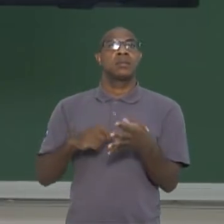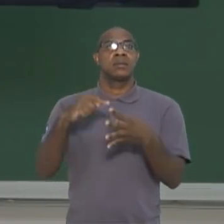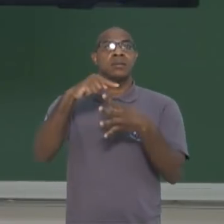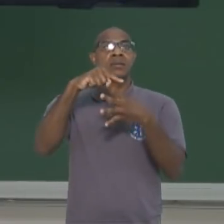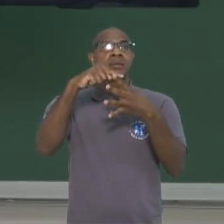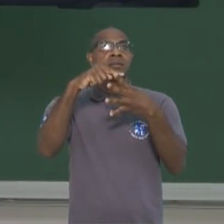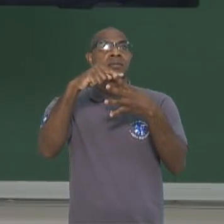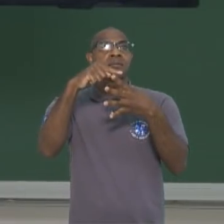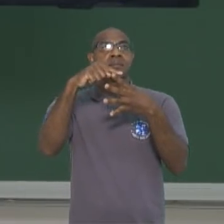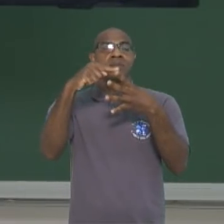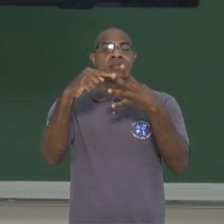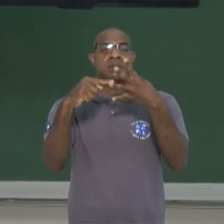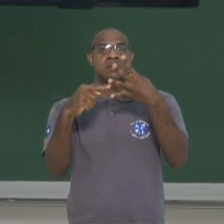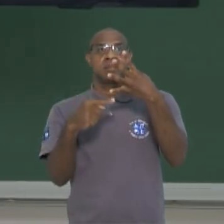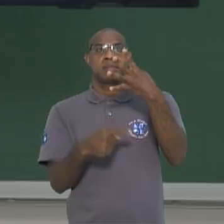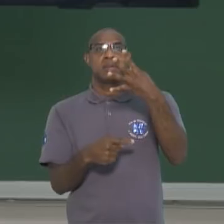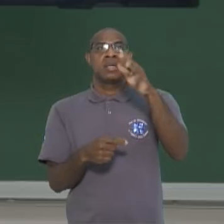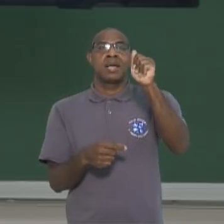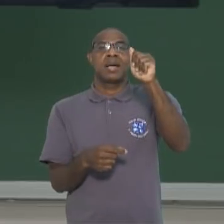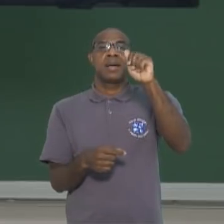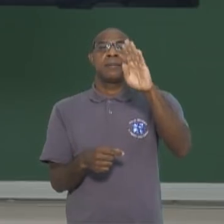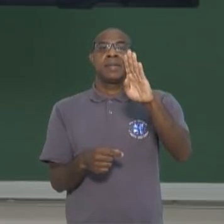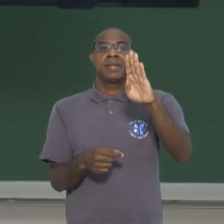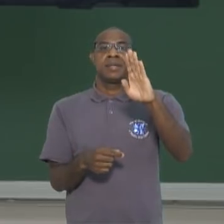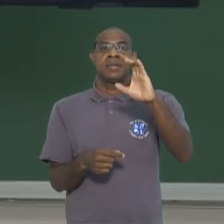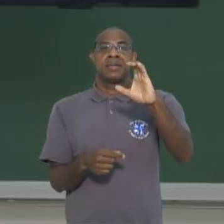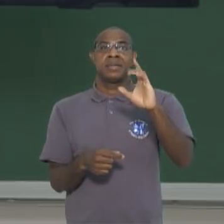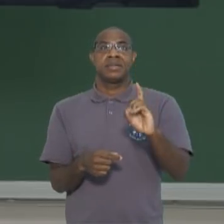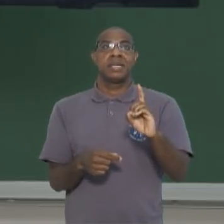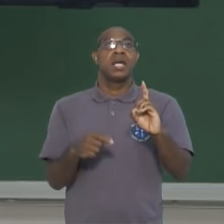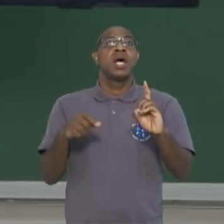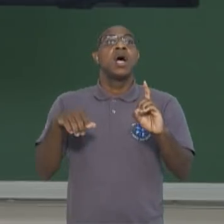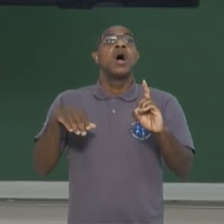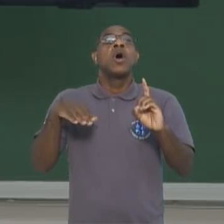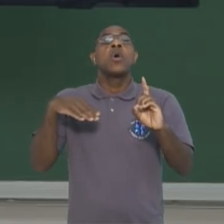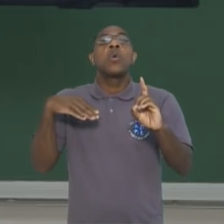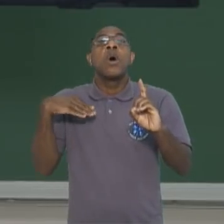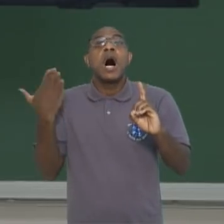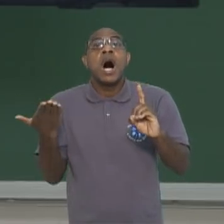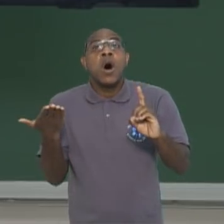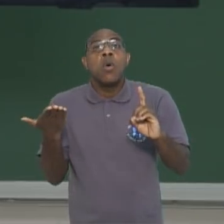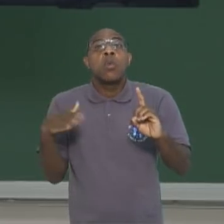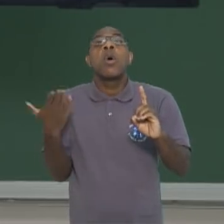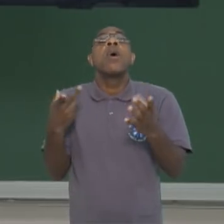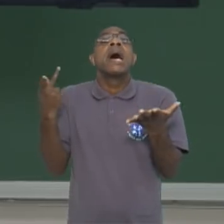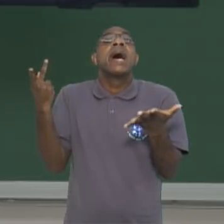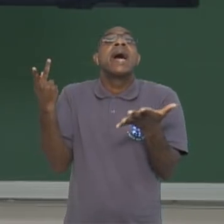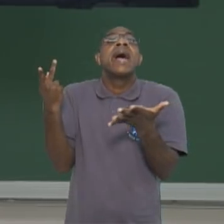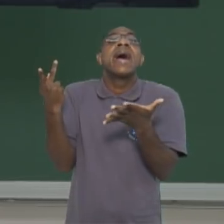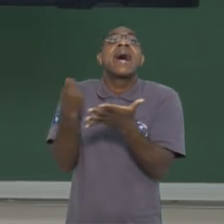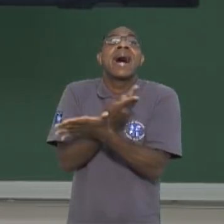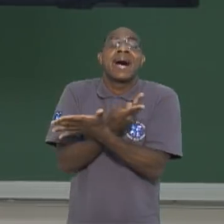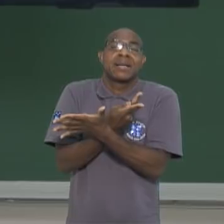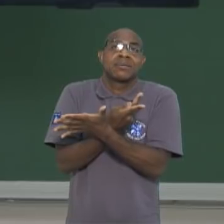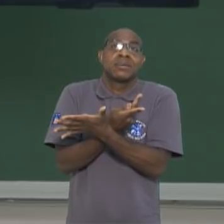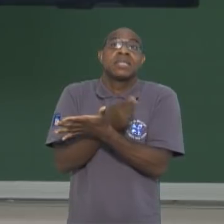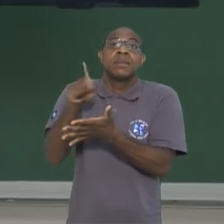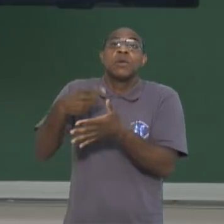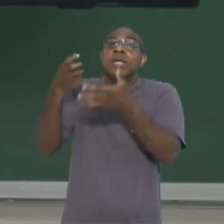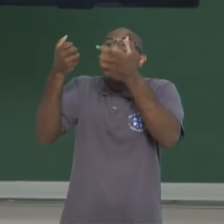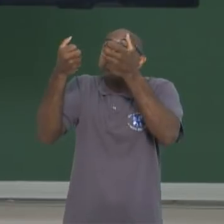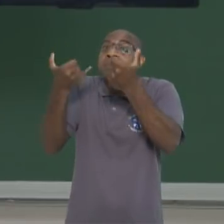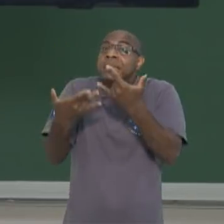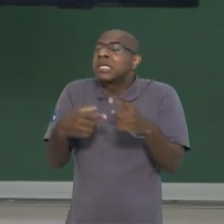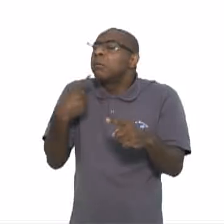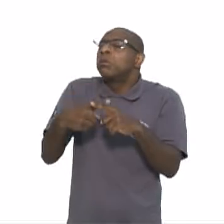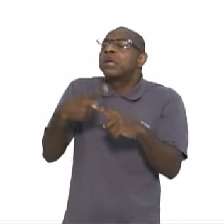4 sentenças, né? Letra A, B, C e D. Você tem que ver qual é a incorreta e justificar. E a gente já volta na sequência